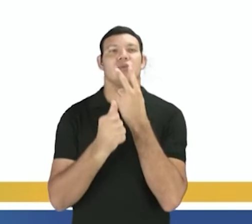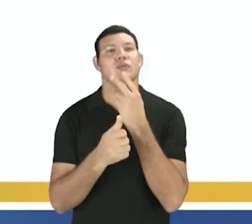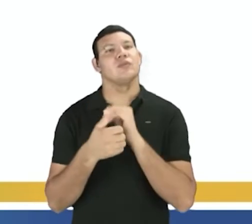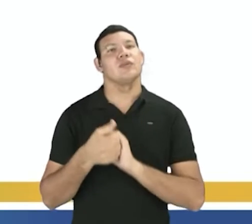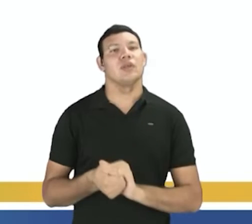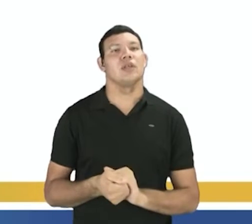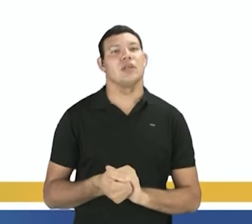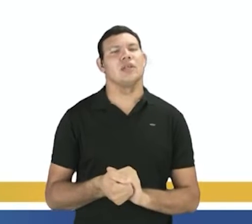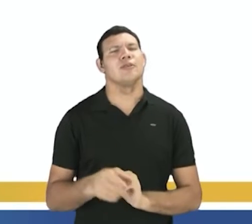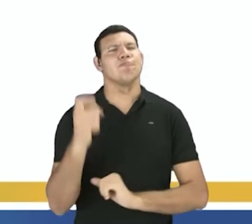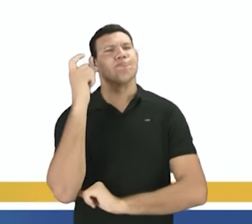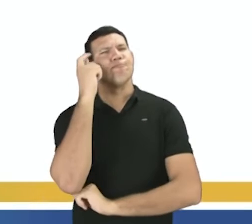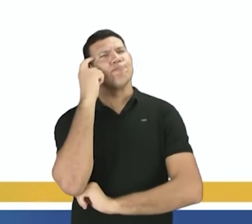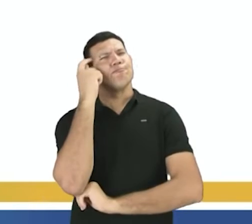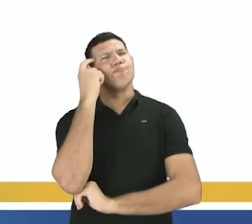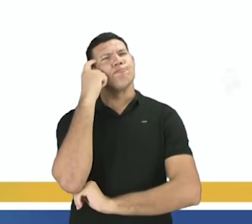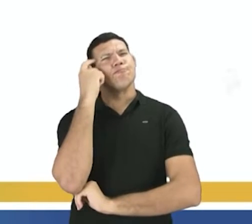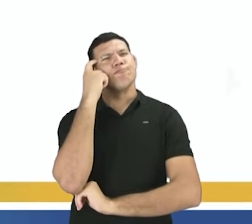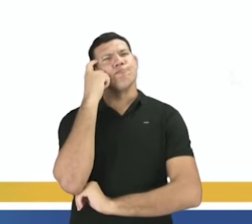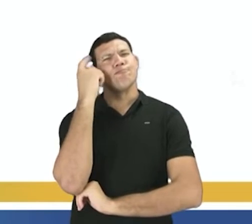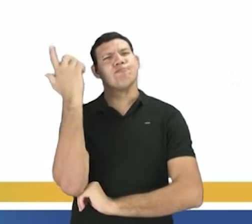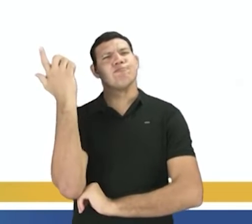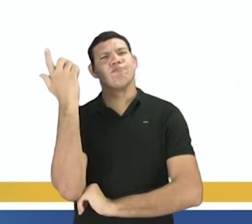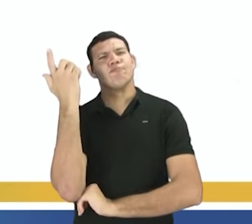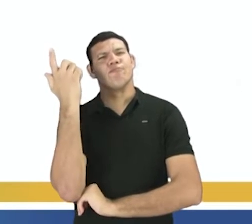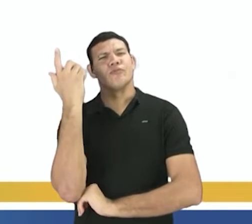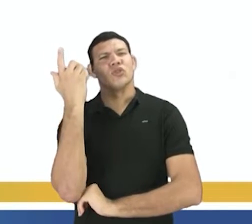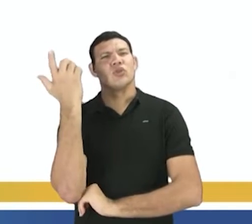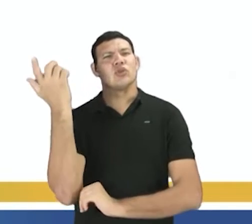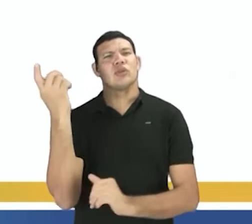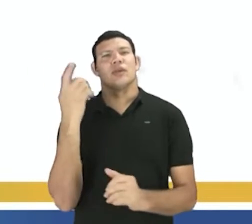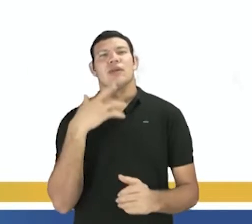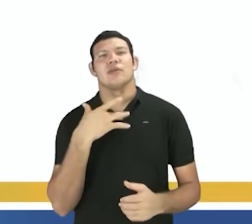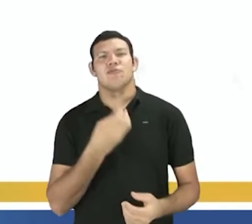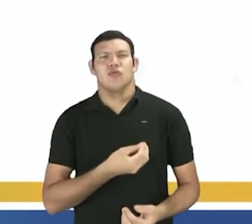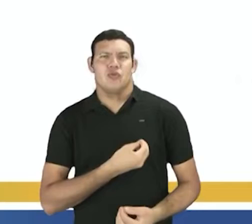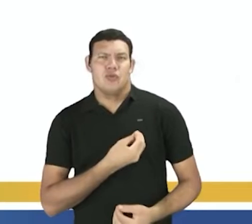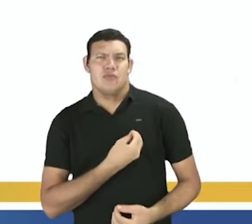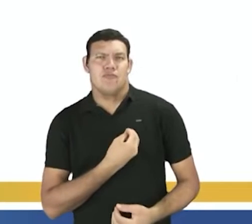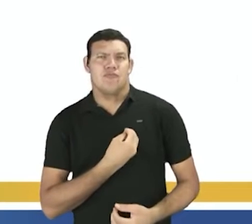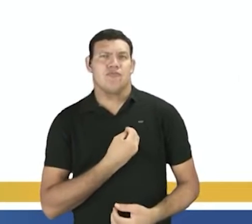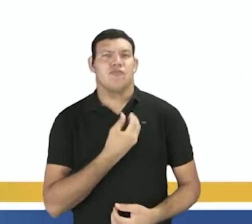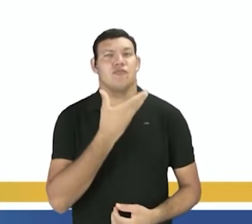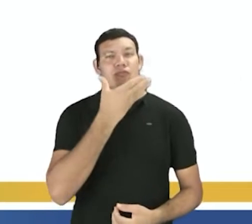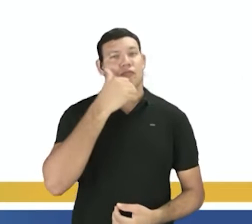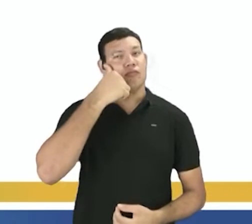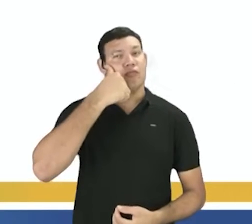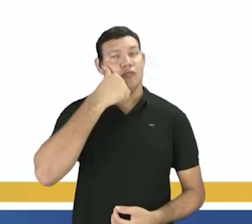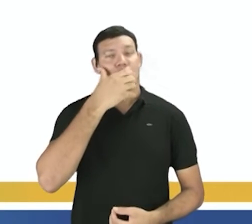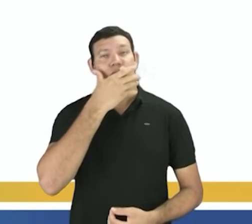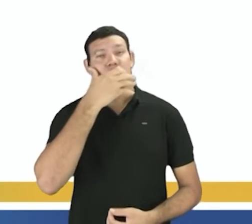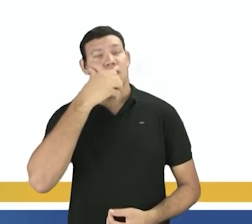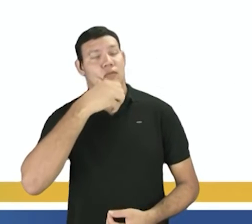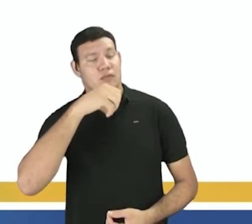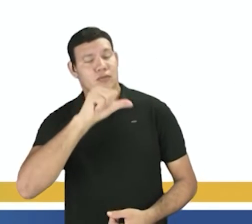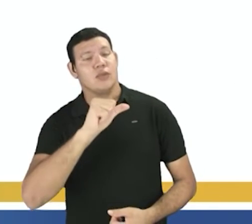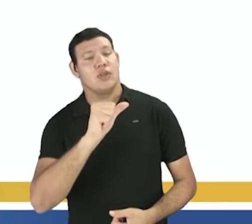Humildemente pensando na vida e nas mulheres que amei. Manuel Bandeira.